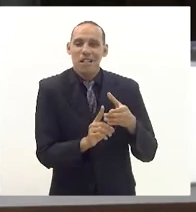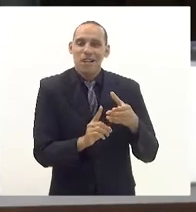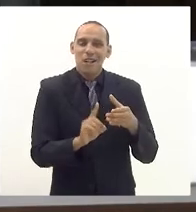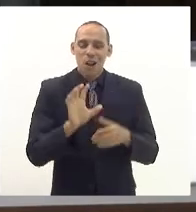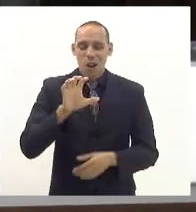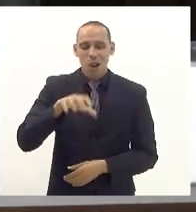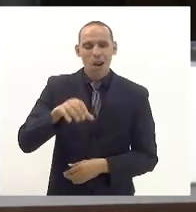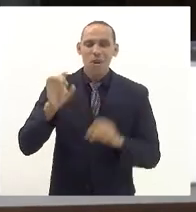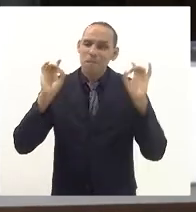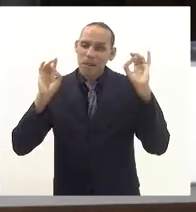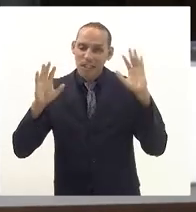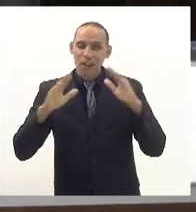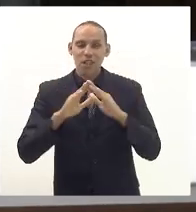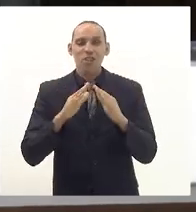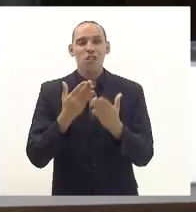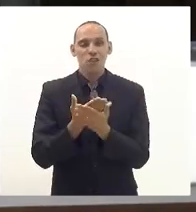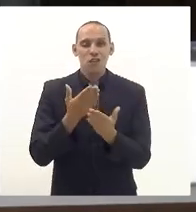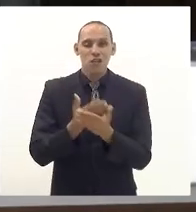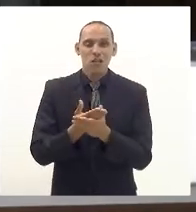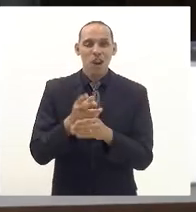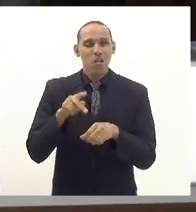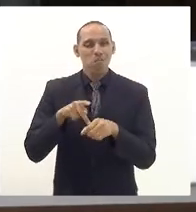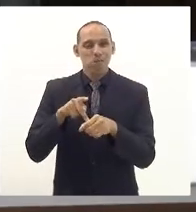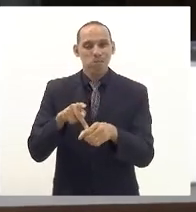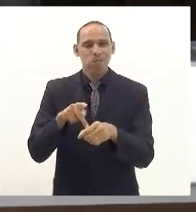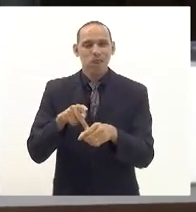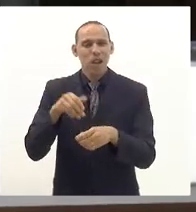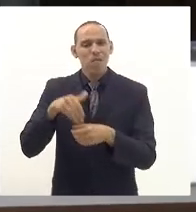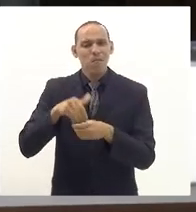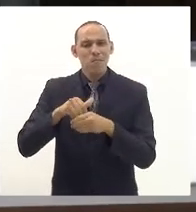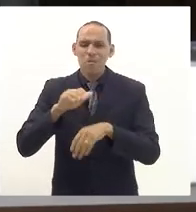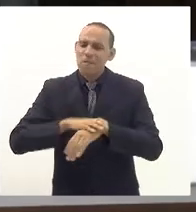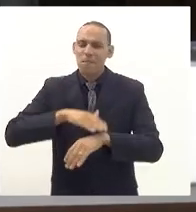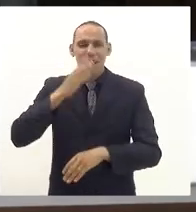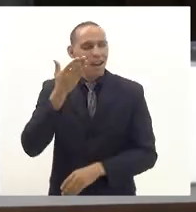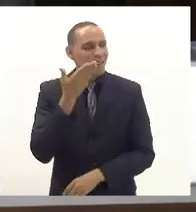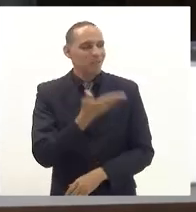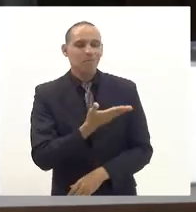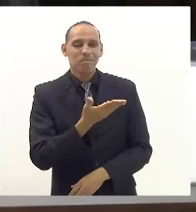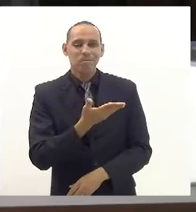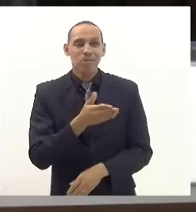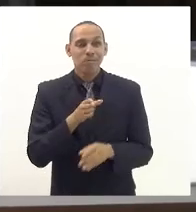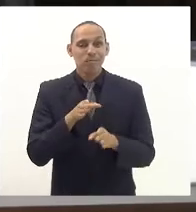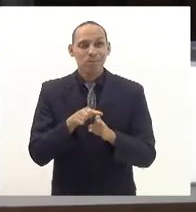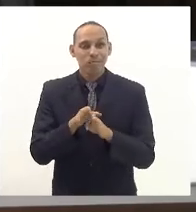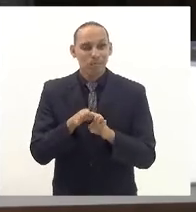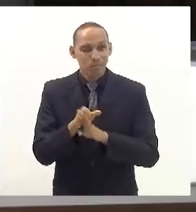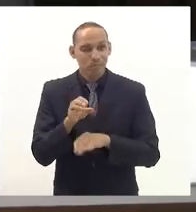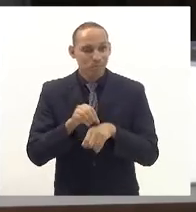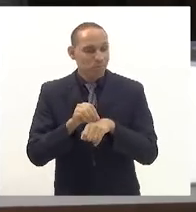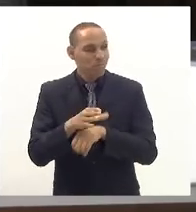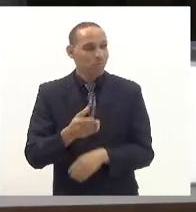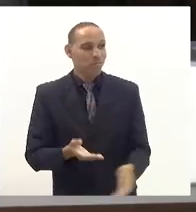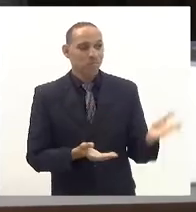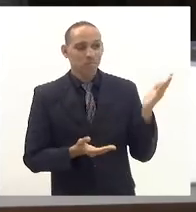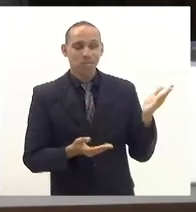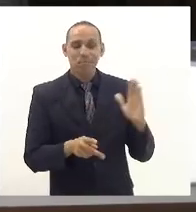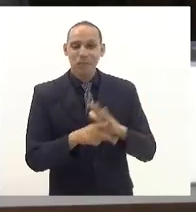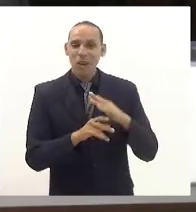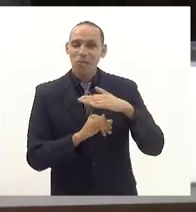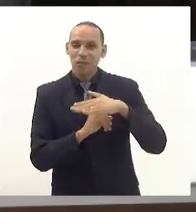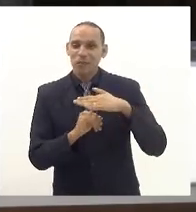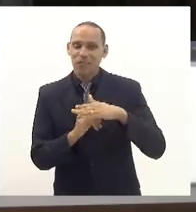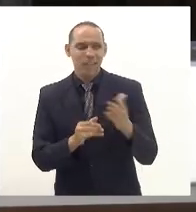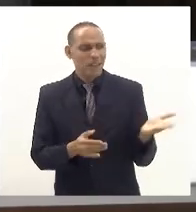especial do colégio de Procuradores mais votado mais recomendado da instituição e